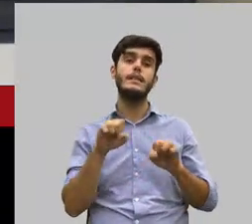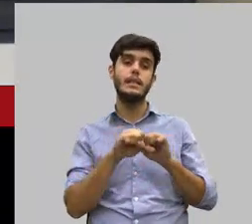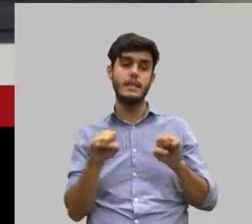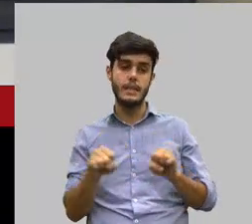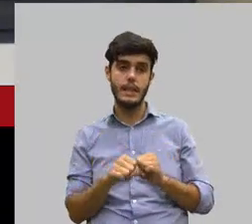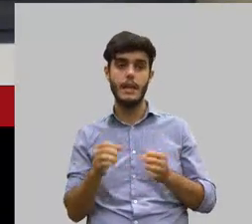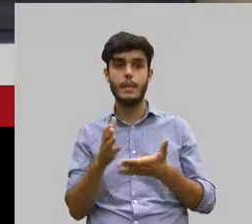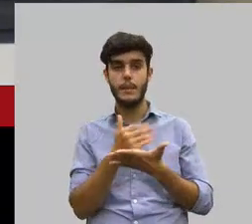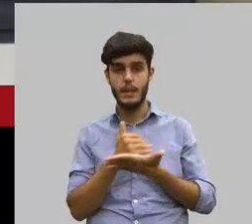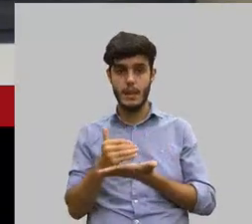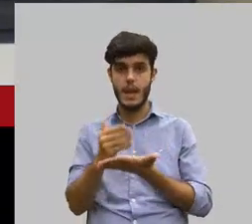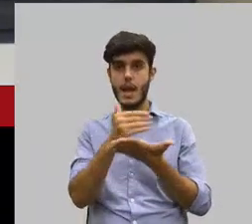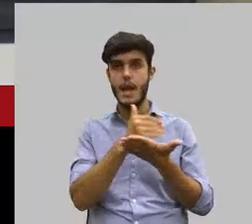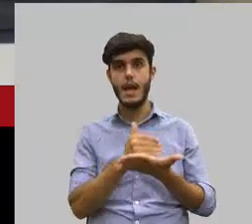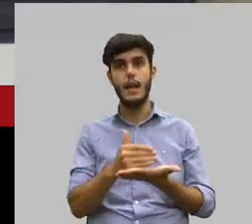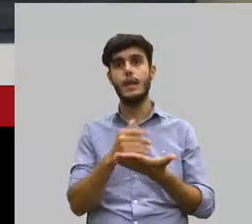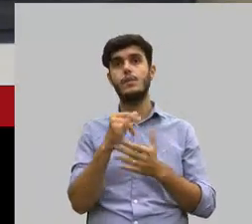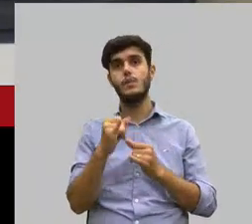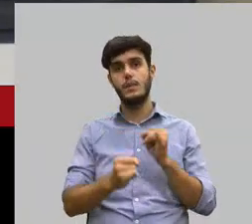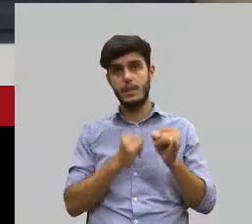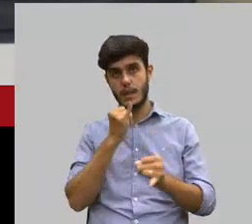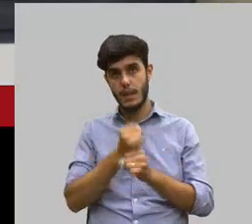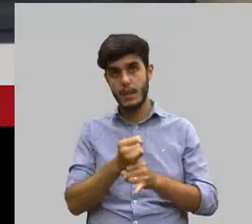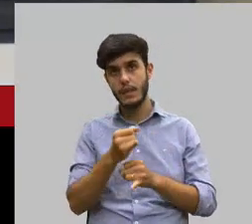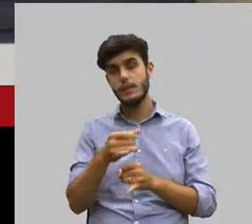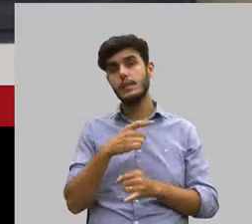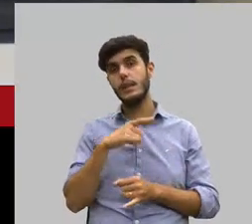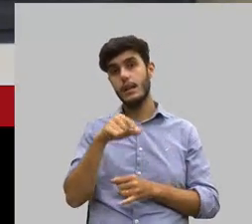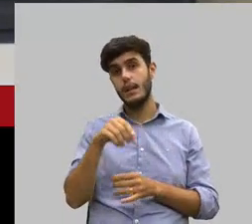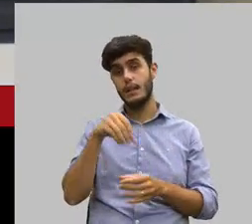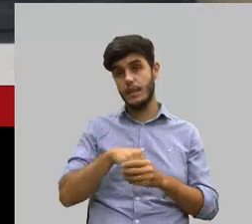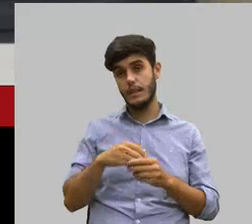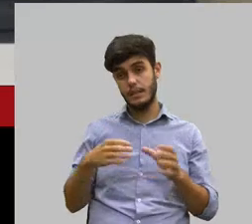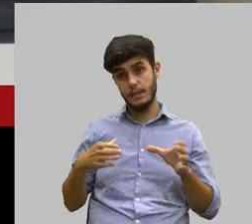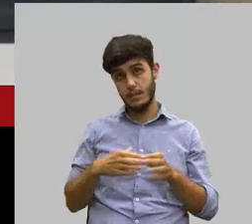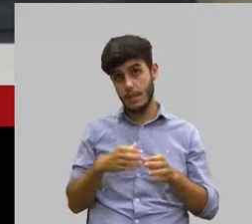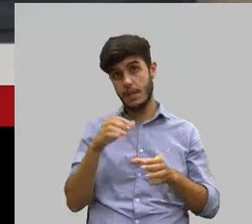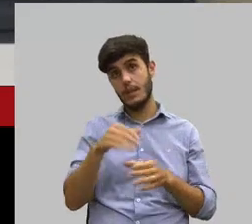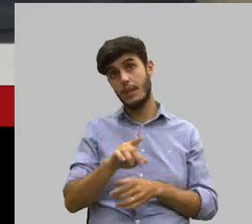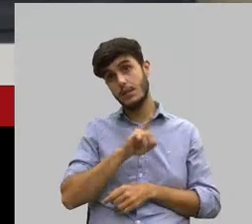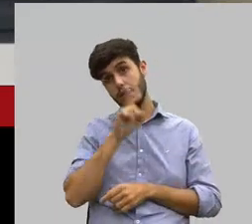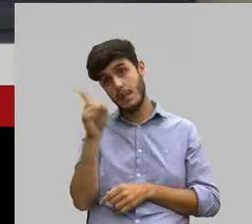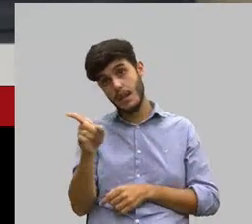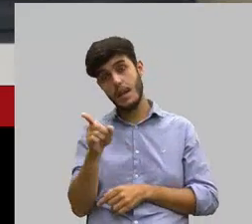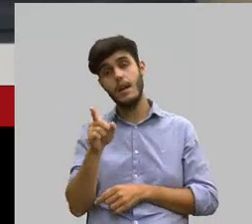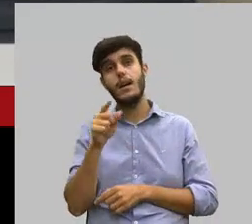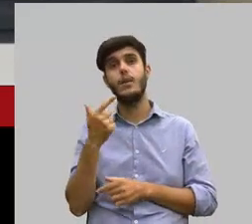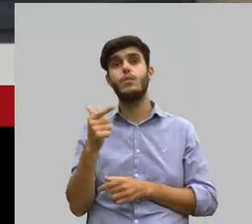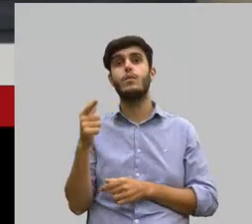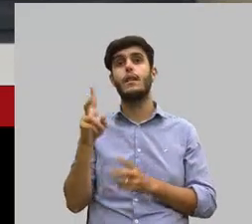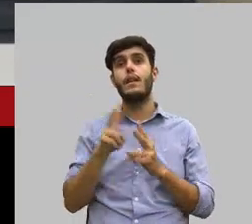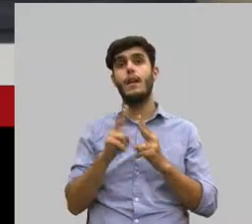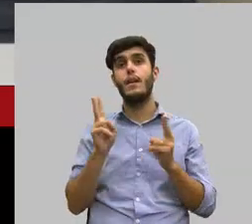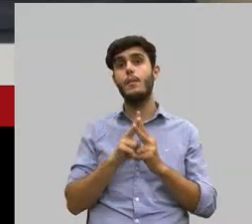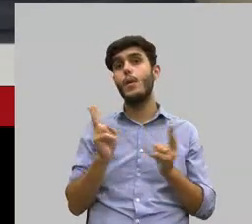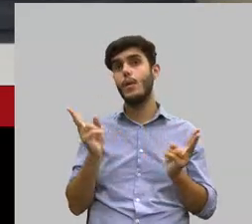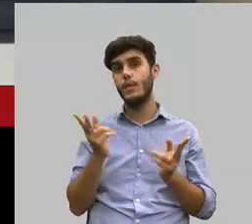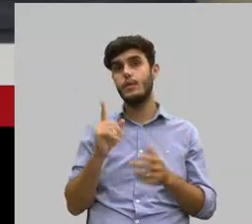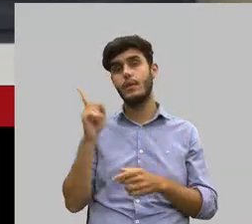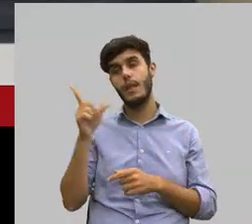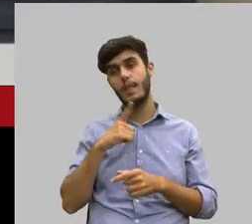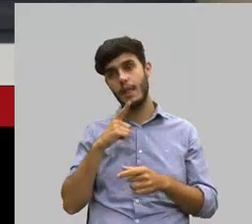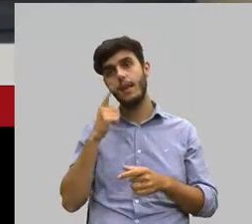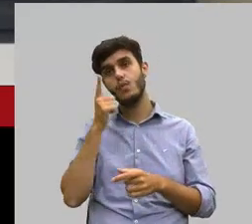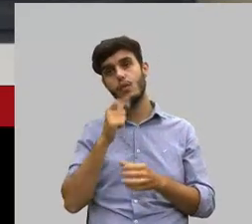eh de internet né que tem na cidade administrativa que não teriam nesse trabalho remoto tá da mesma